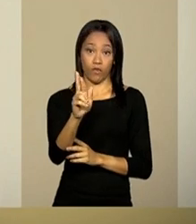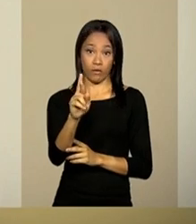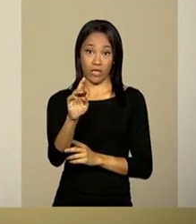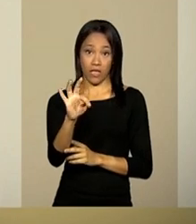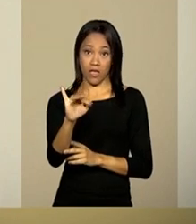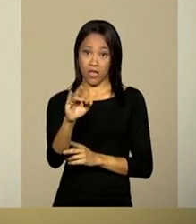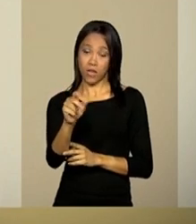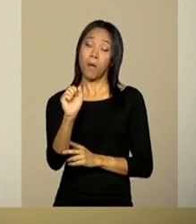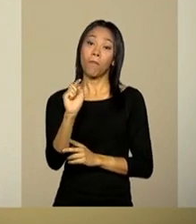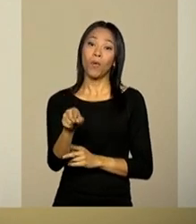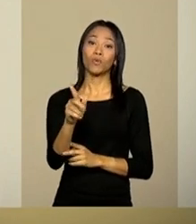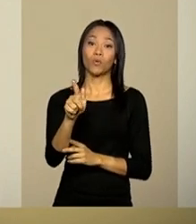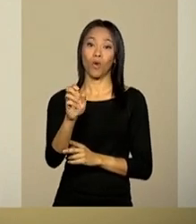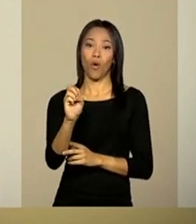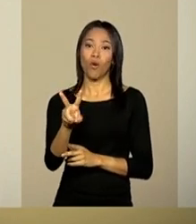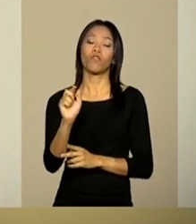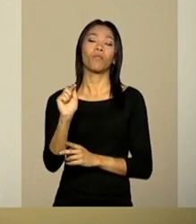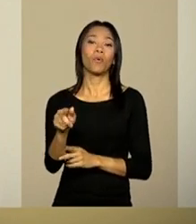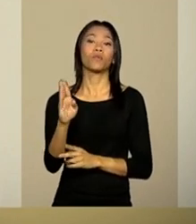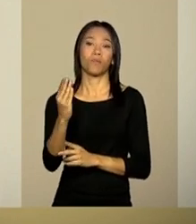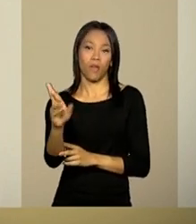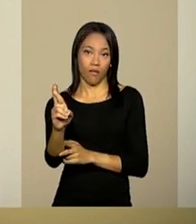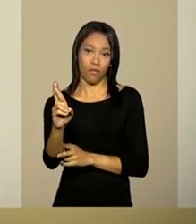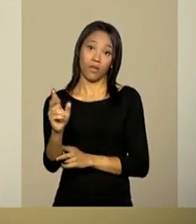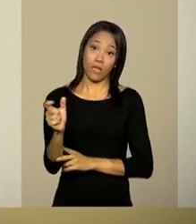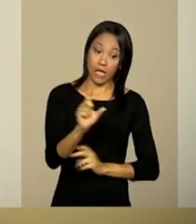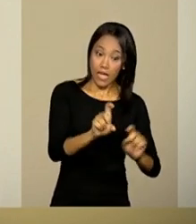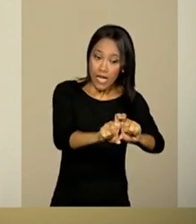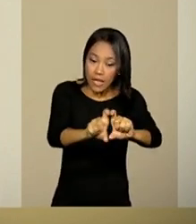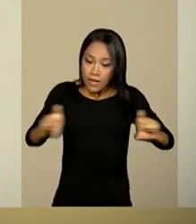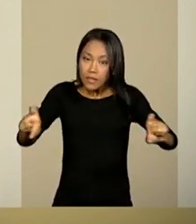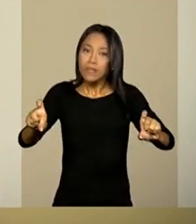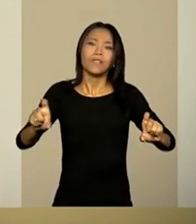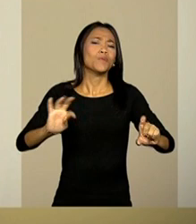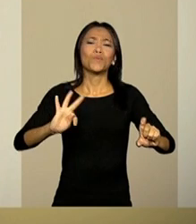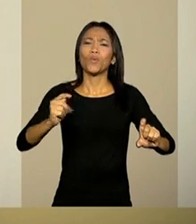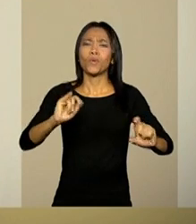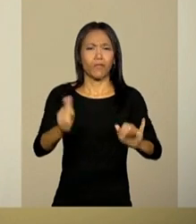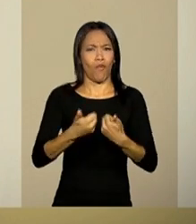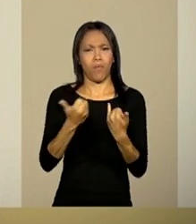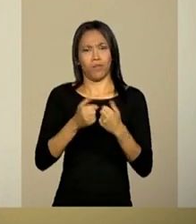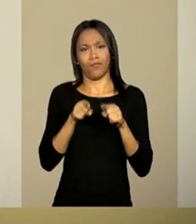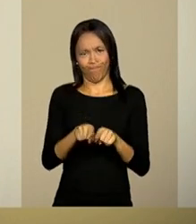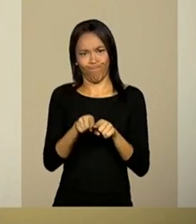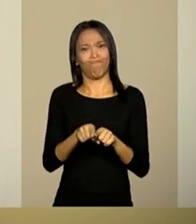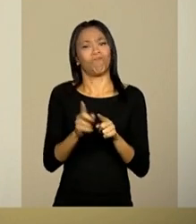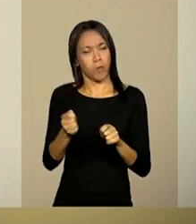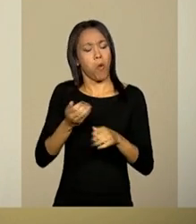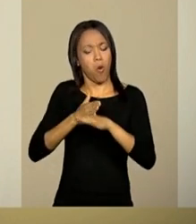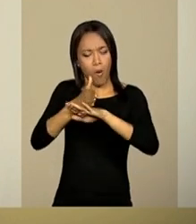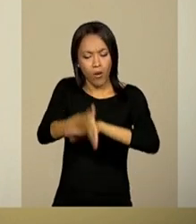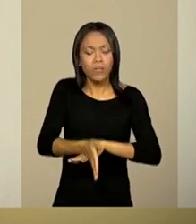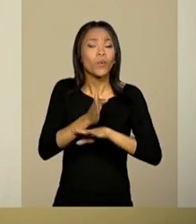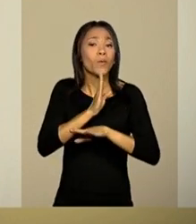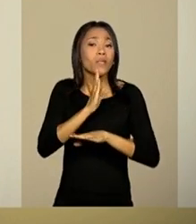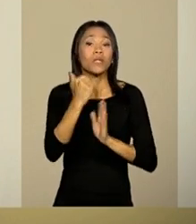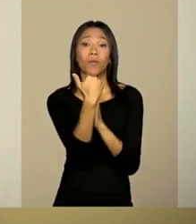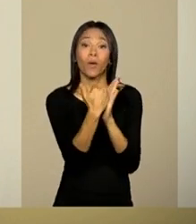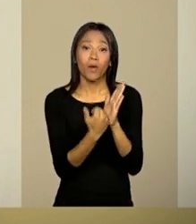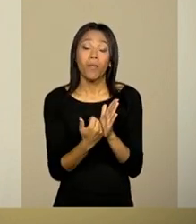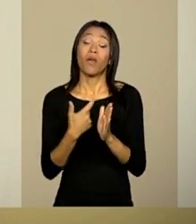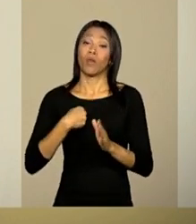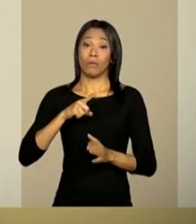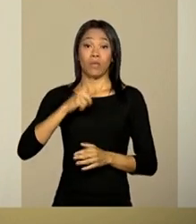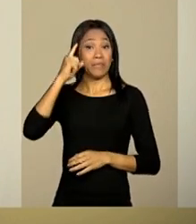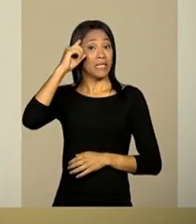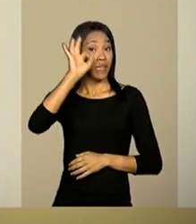www.ciencias.com.br esse site tem tudo Luciano mas tudo mesmo sobre o programa eu tenho